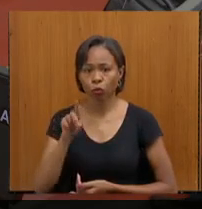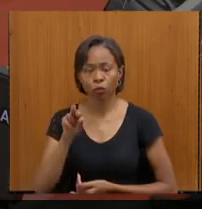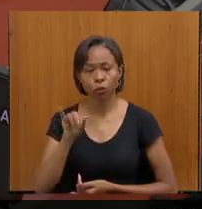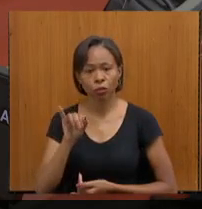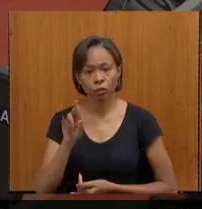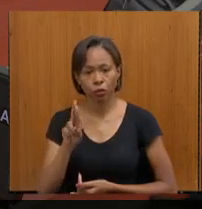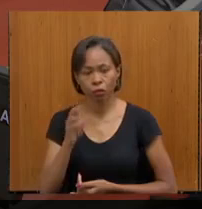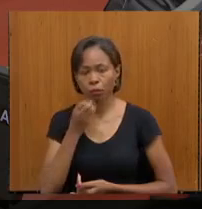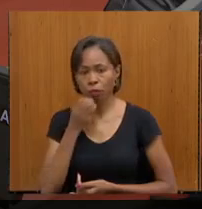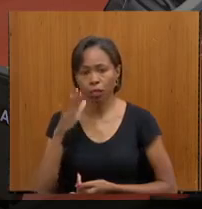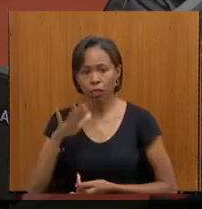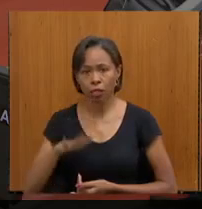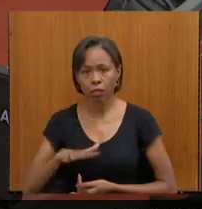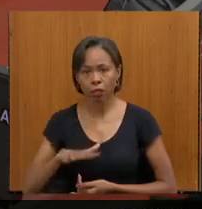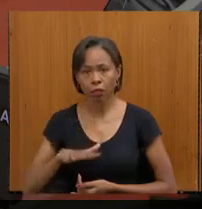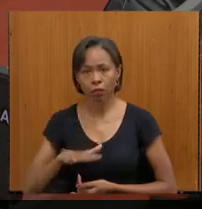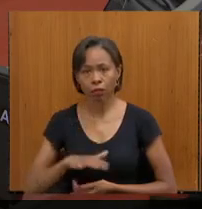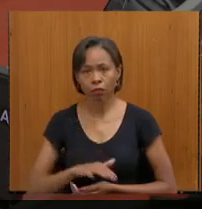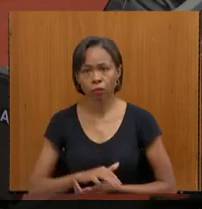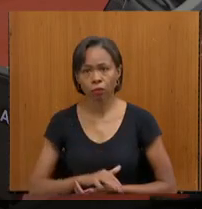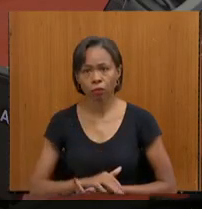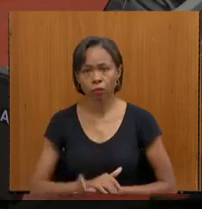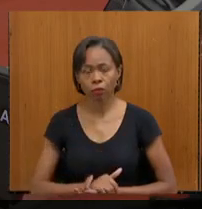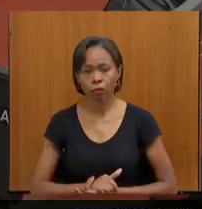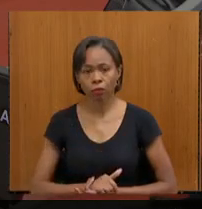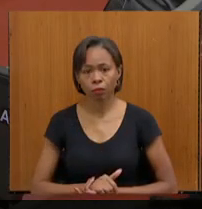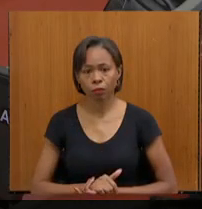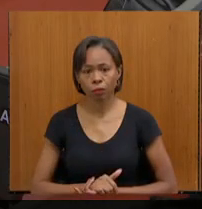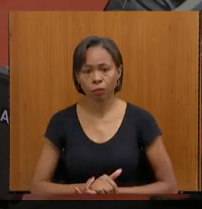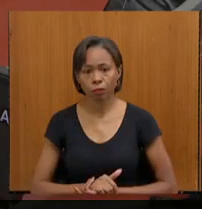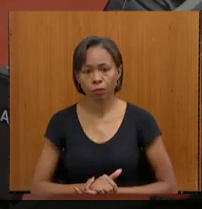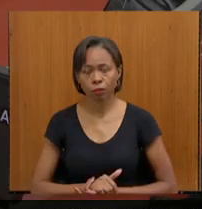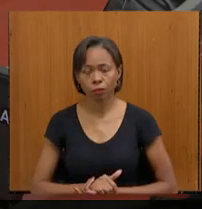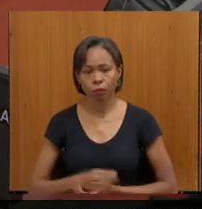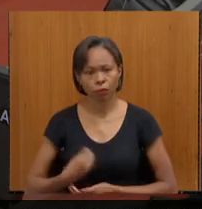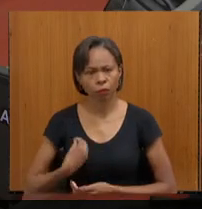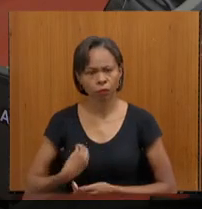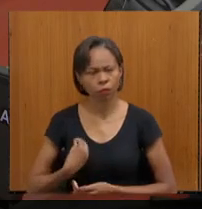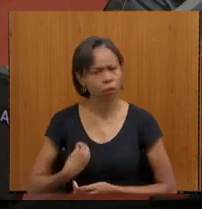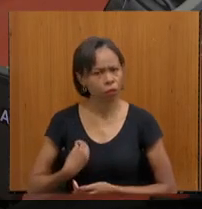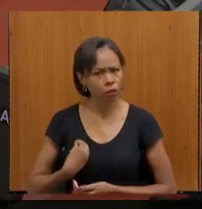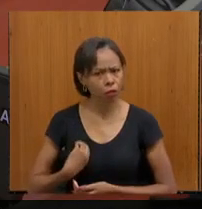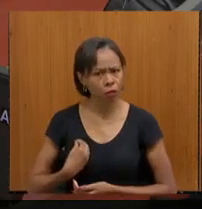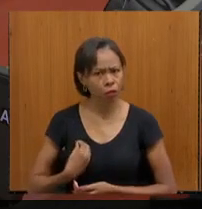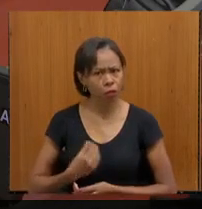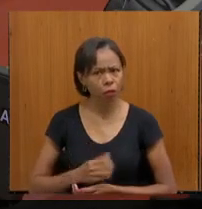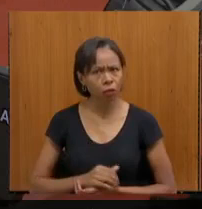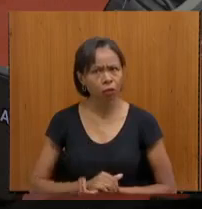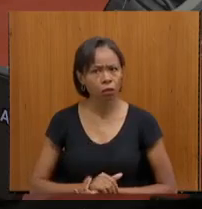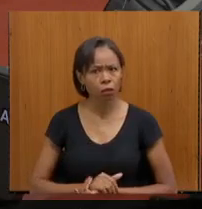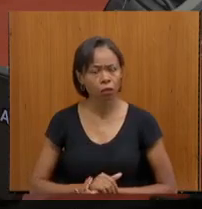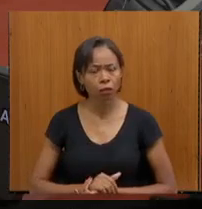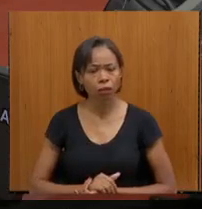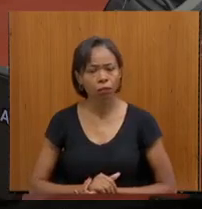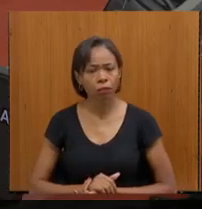E aí o Joãozinho está online Olá